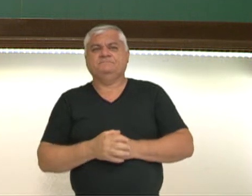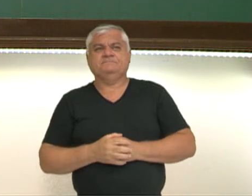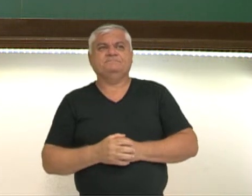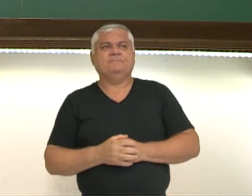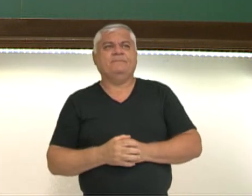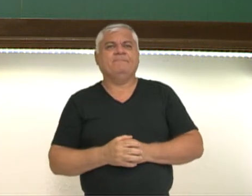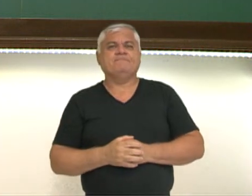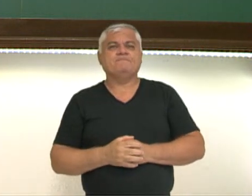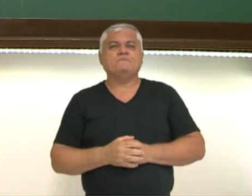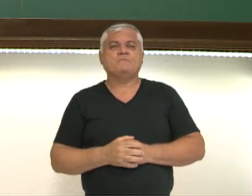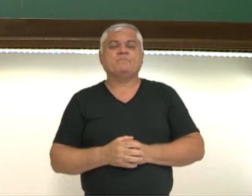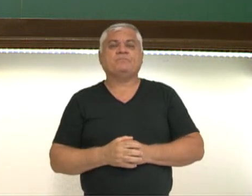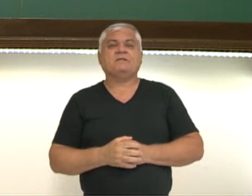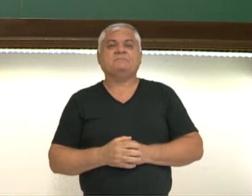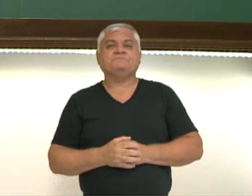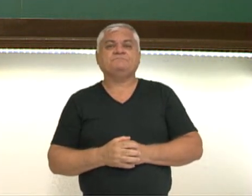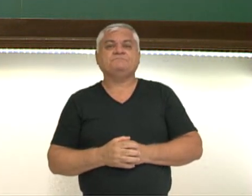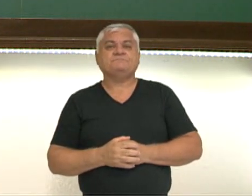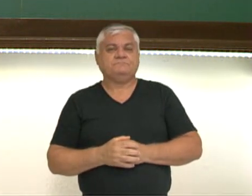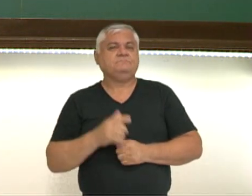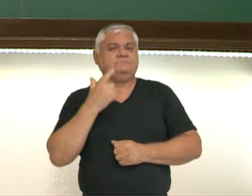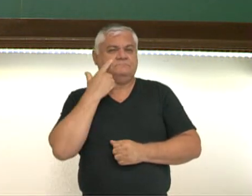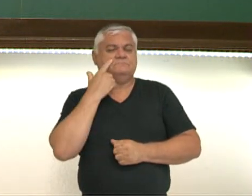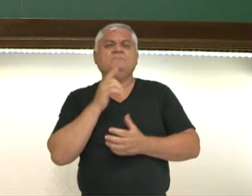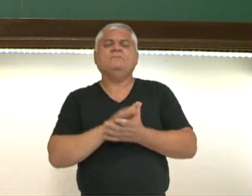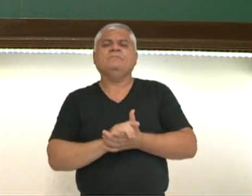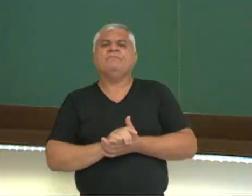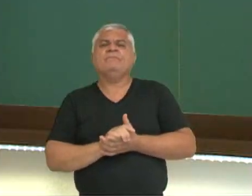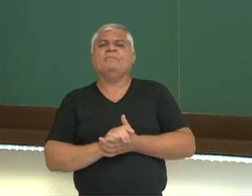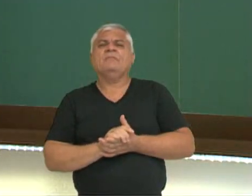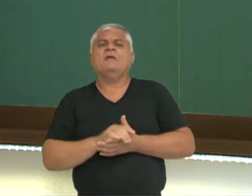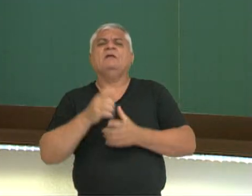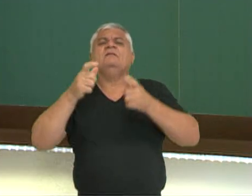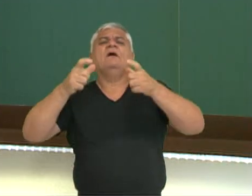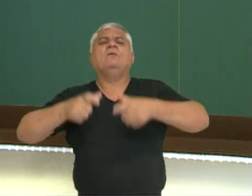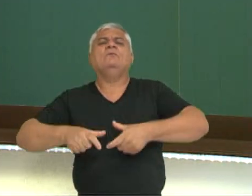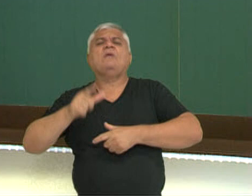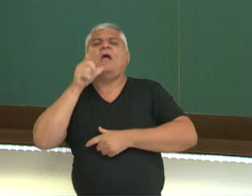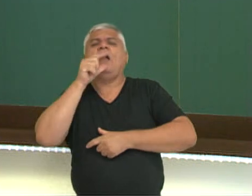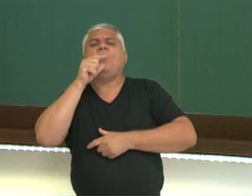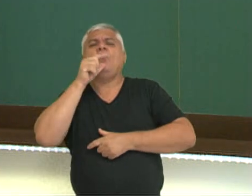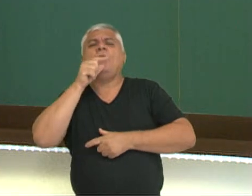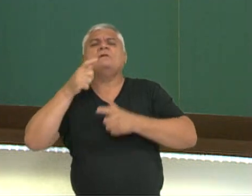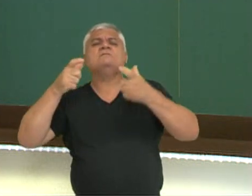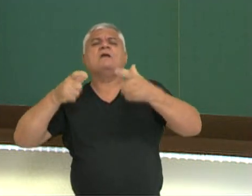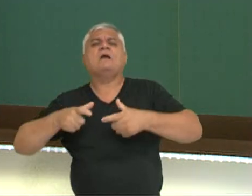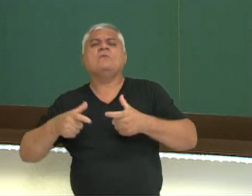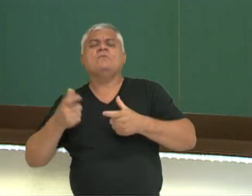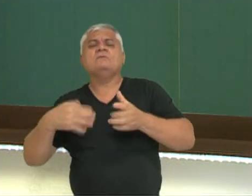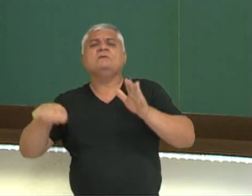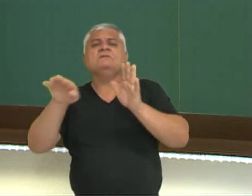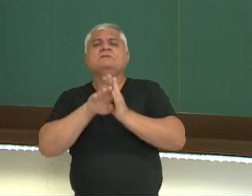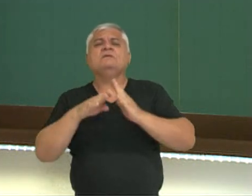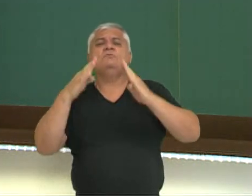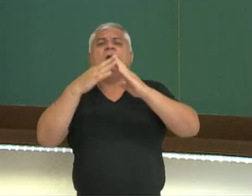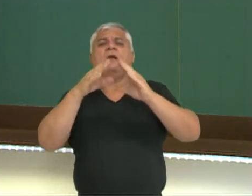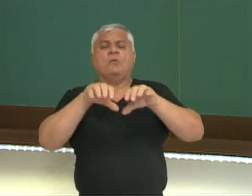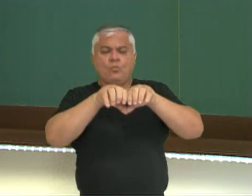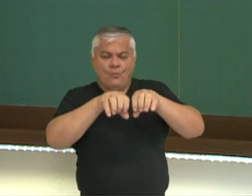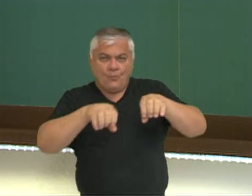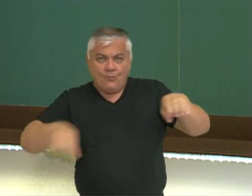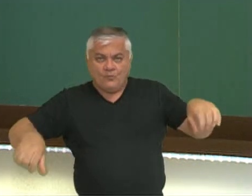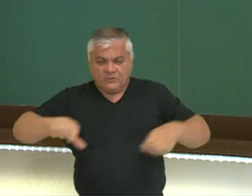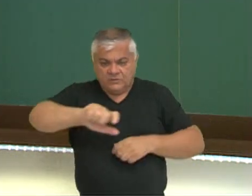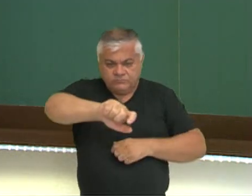lá, gente. Vamos avançar. Você sabe de onde é que vem a água que chega até as torneiras na tua